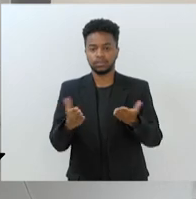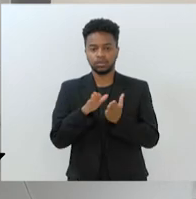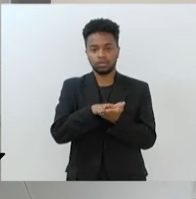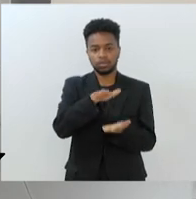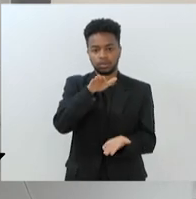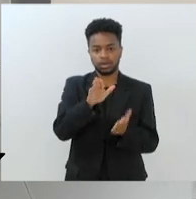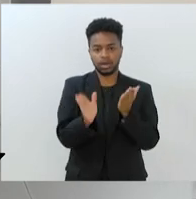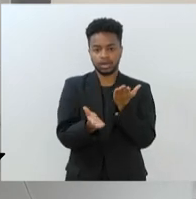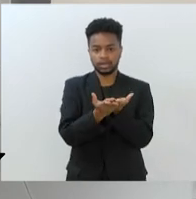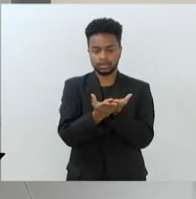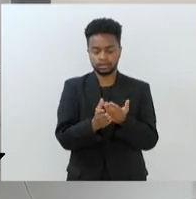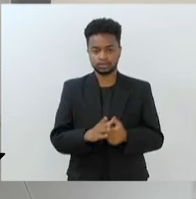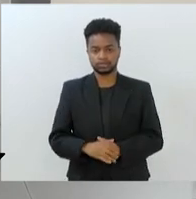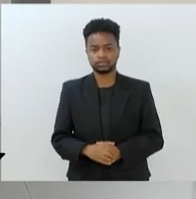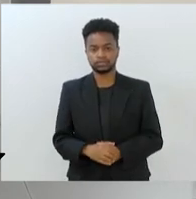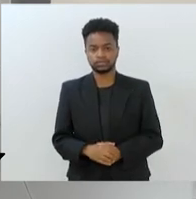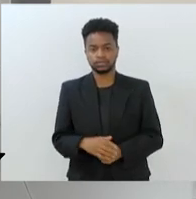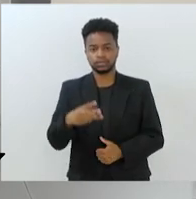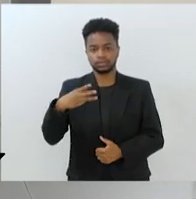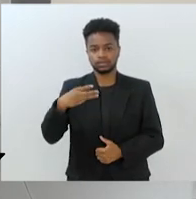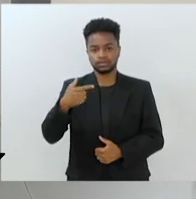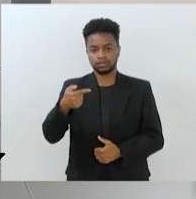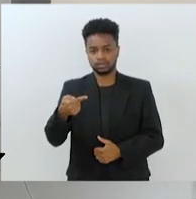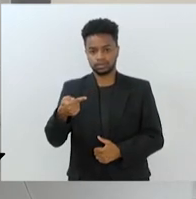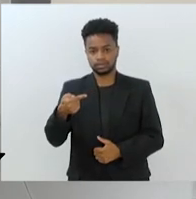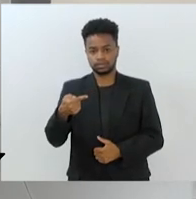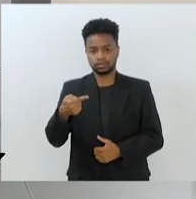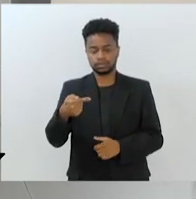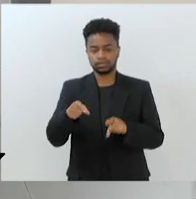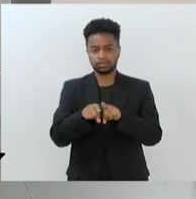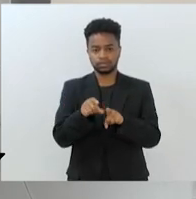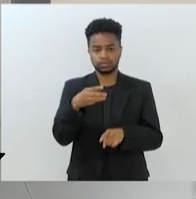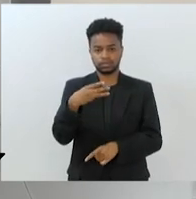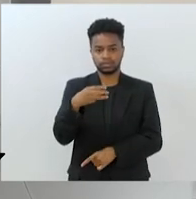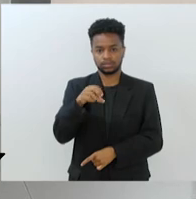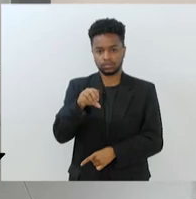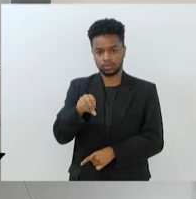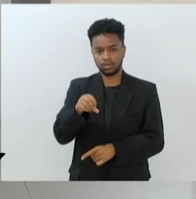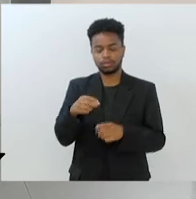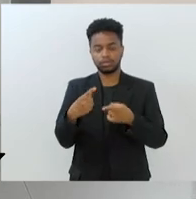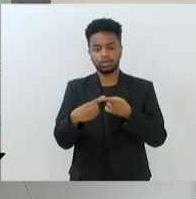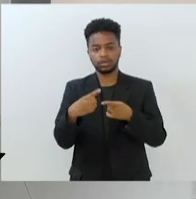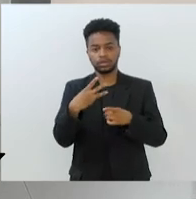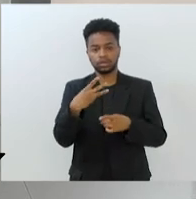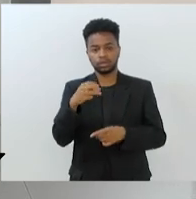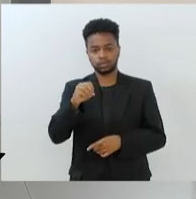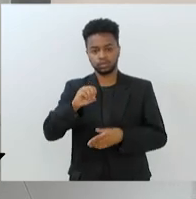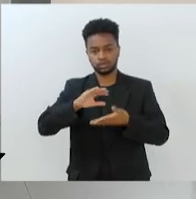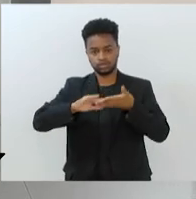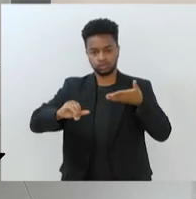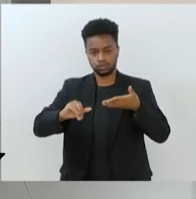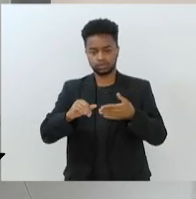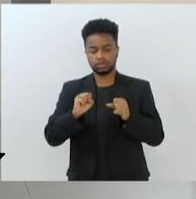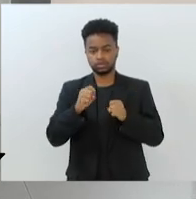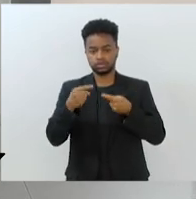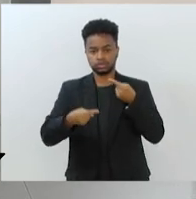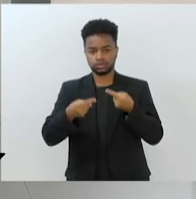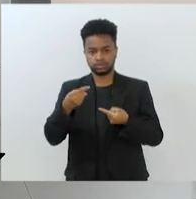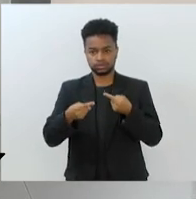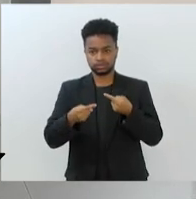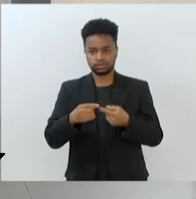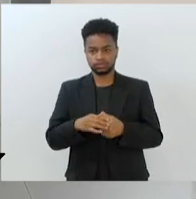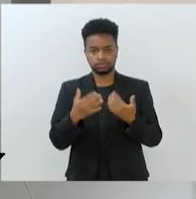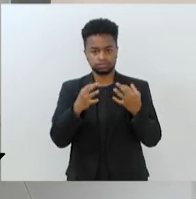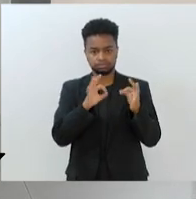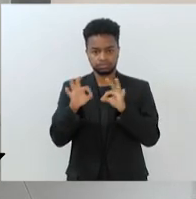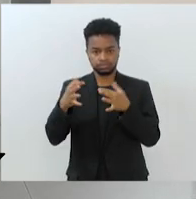das anexações 37 e 39, porque o 38 está retirado. Em discussão.